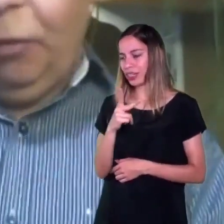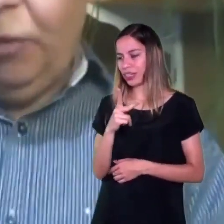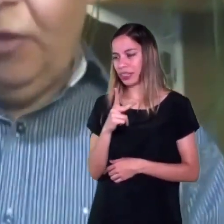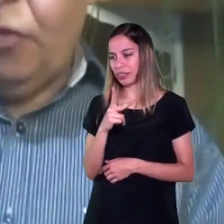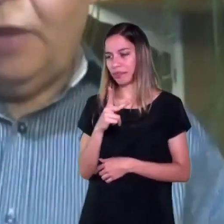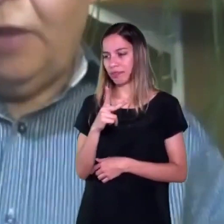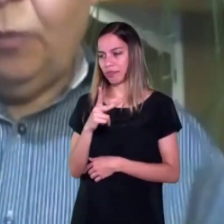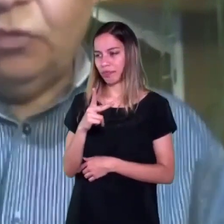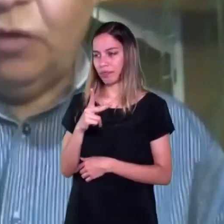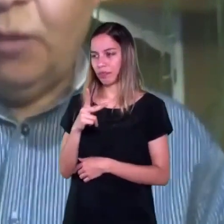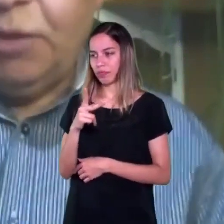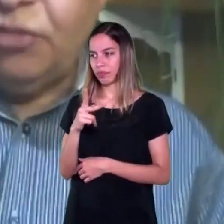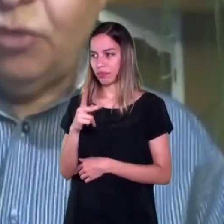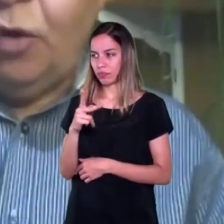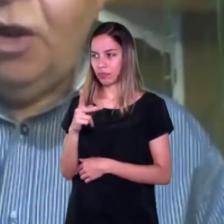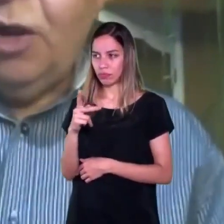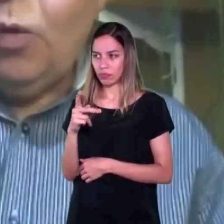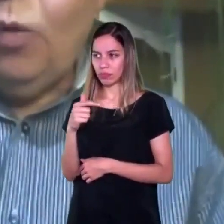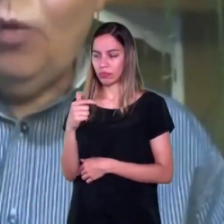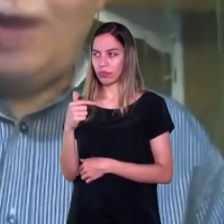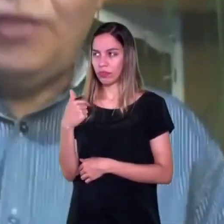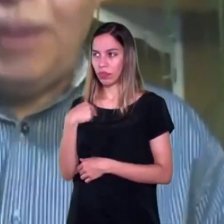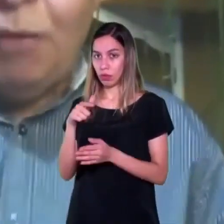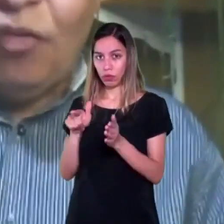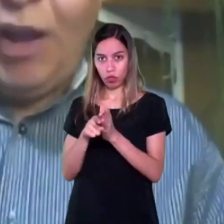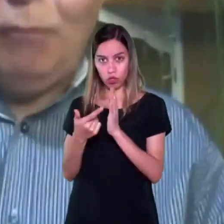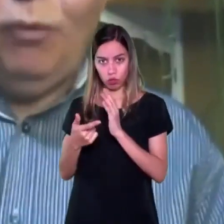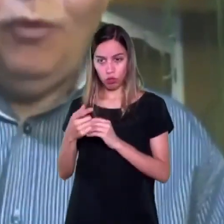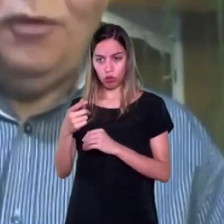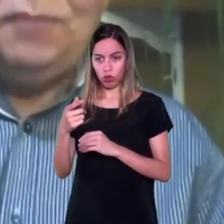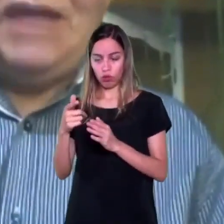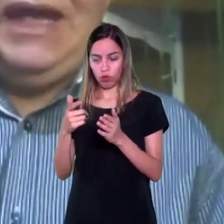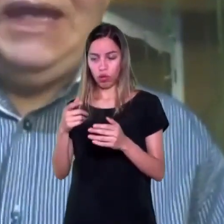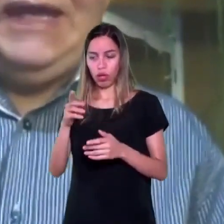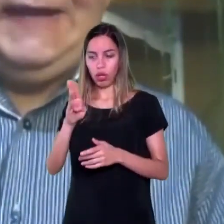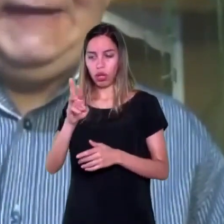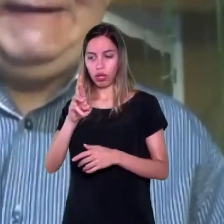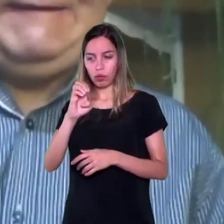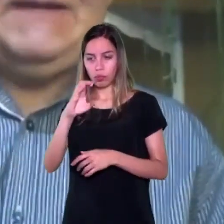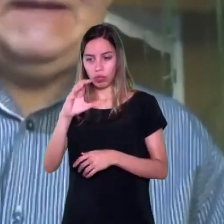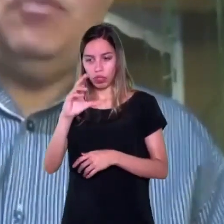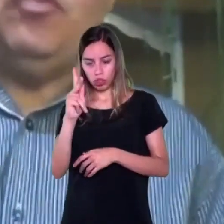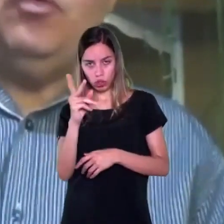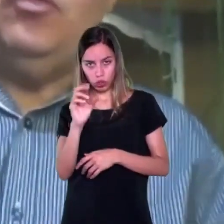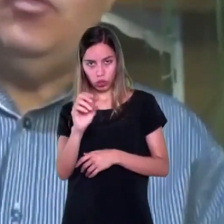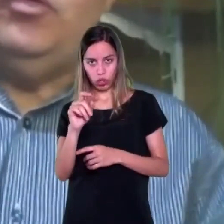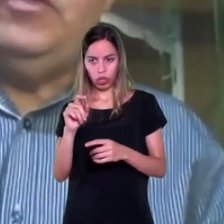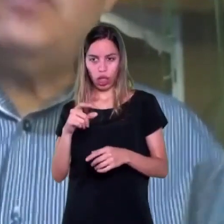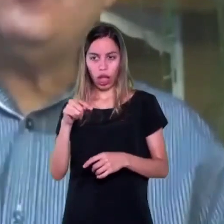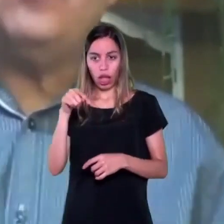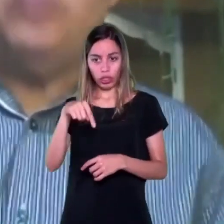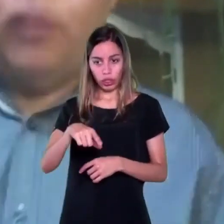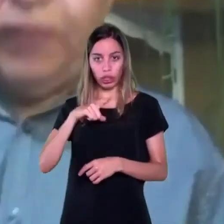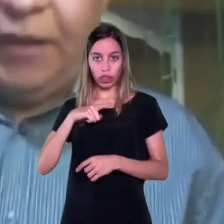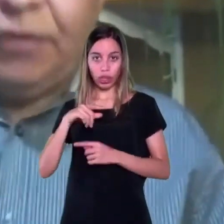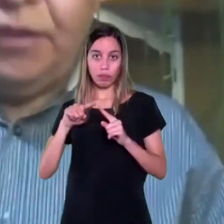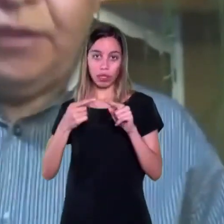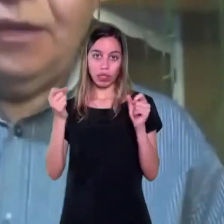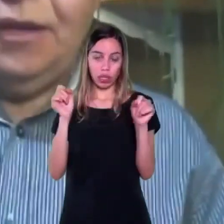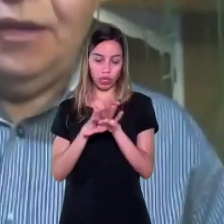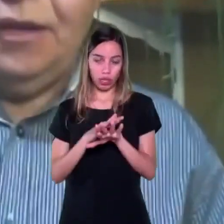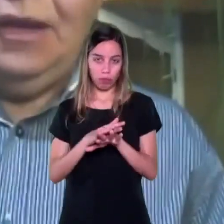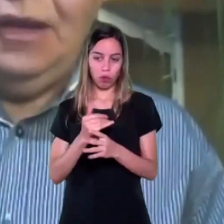do meu início lá no Jornal Brechó, com Aqui Tem, Mas Acabou, começou no início dos anos